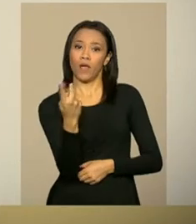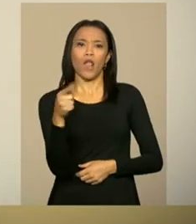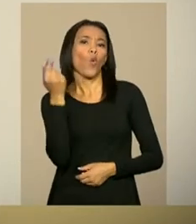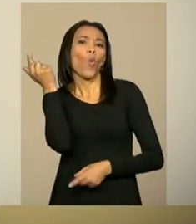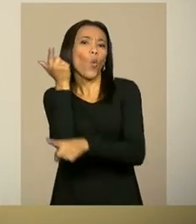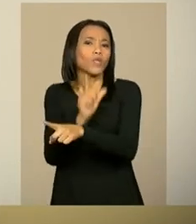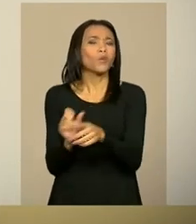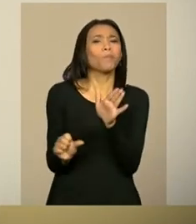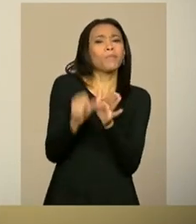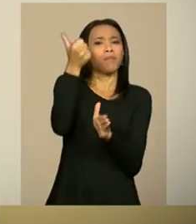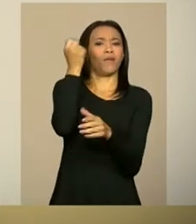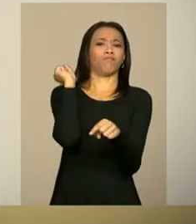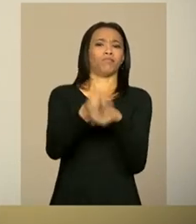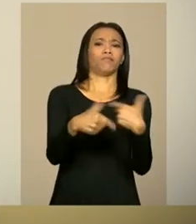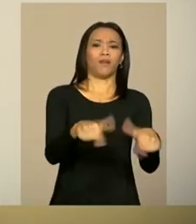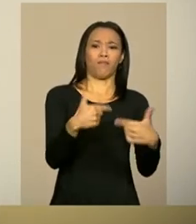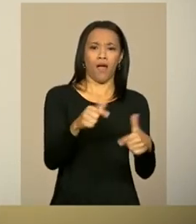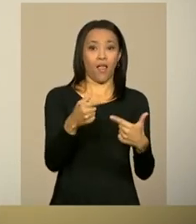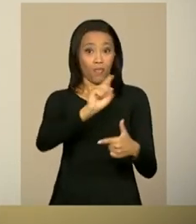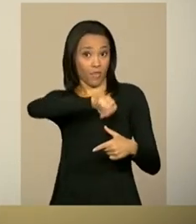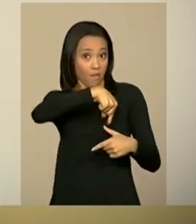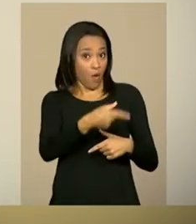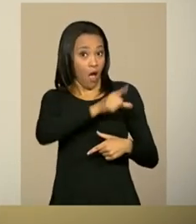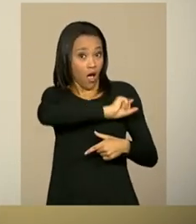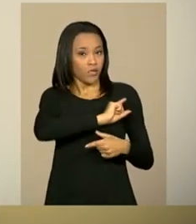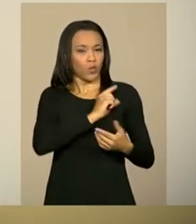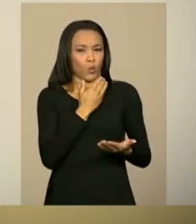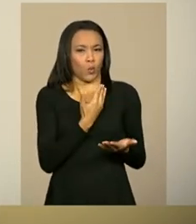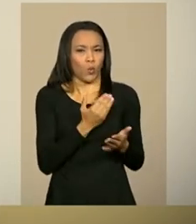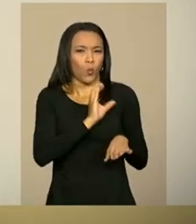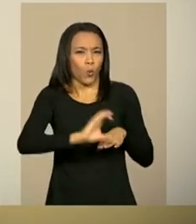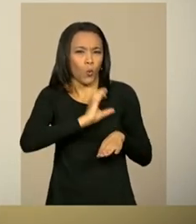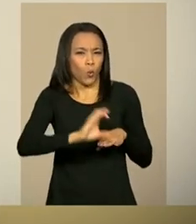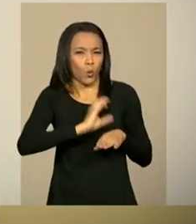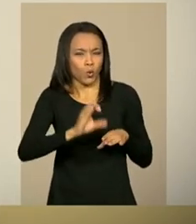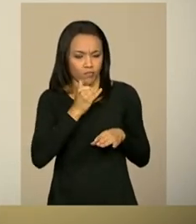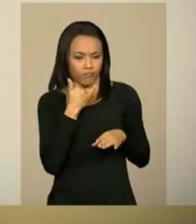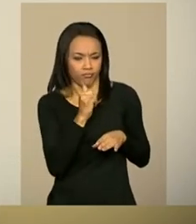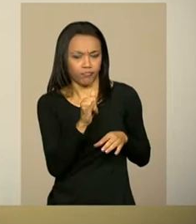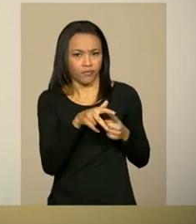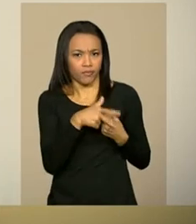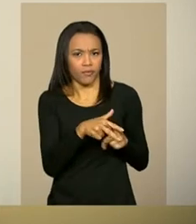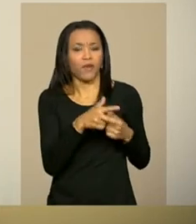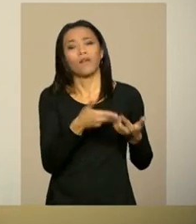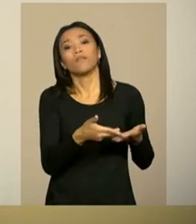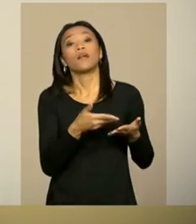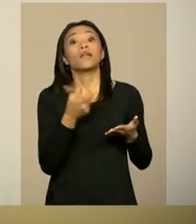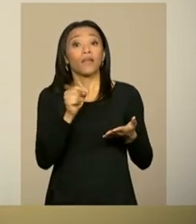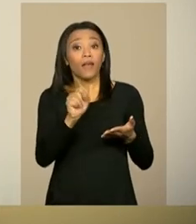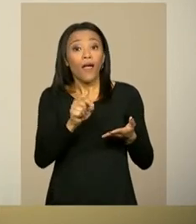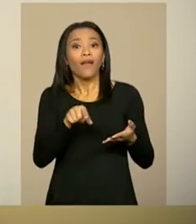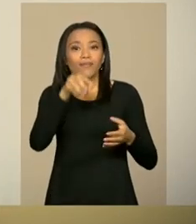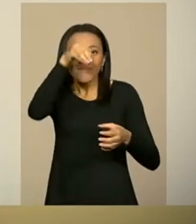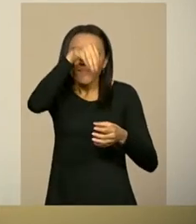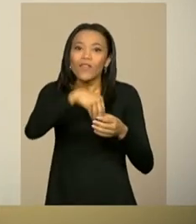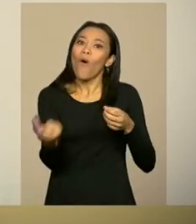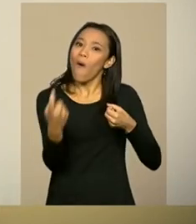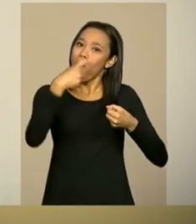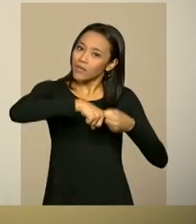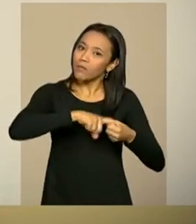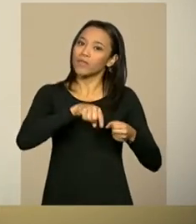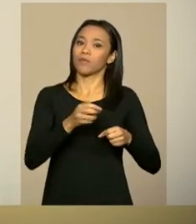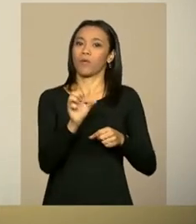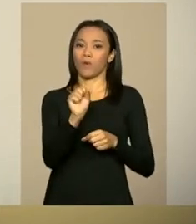o seu primeiro emprego depois de passar por um curso de mecânica de motores do Pronatec oferecido na nossa parceria